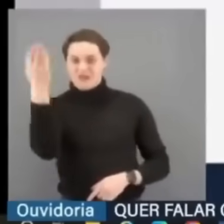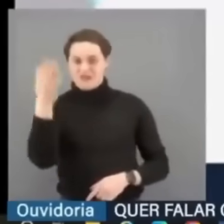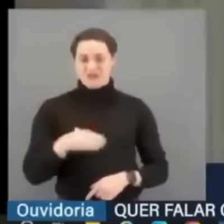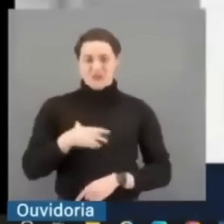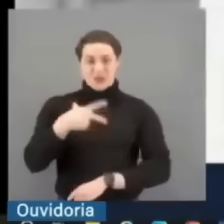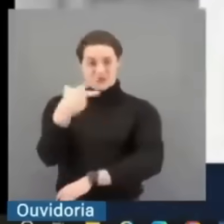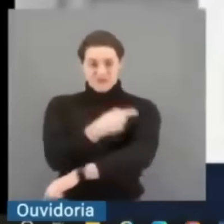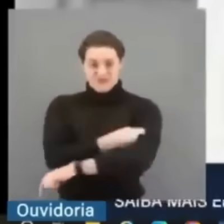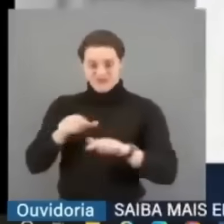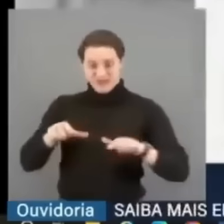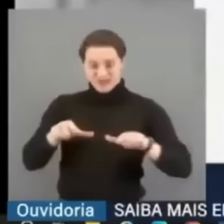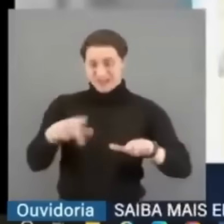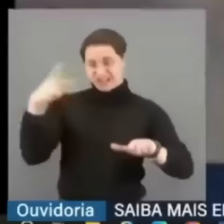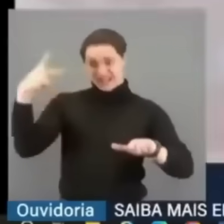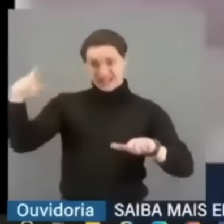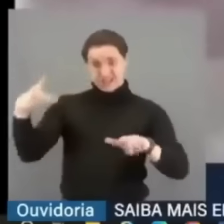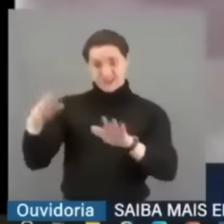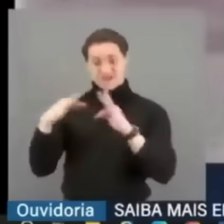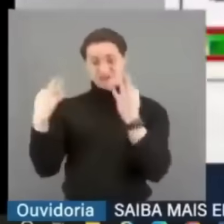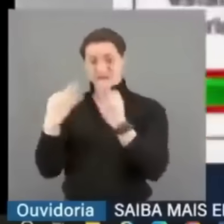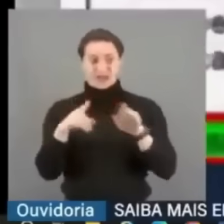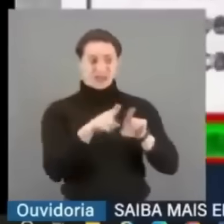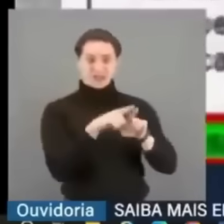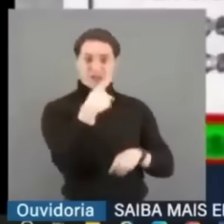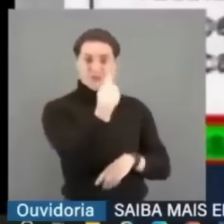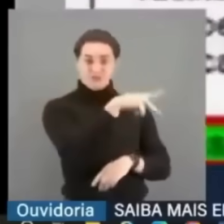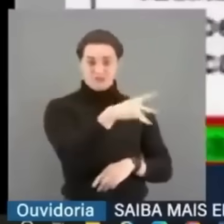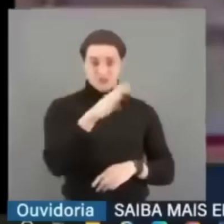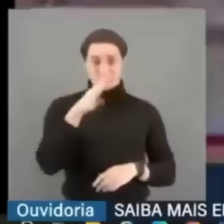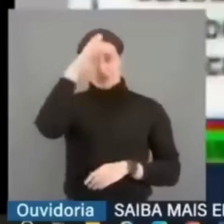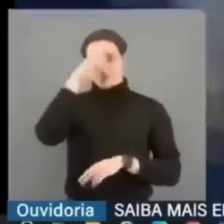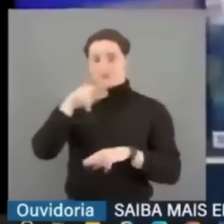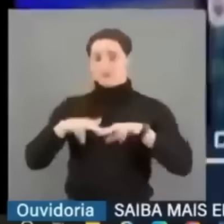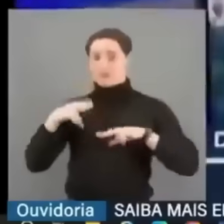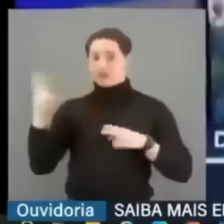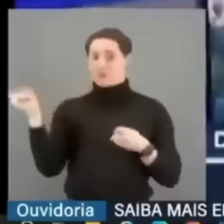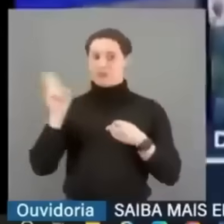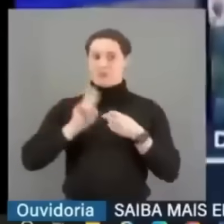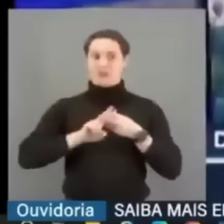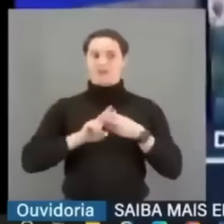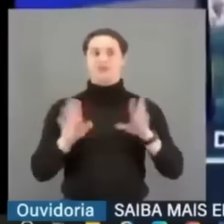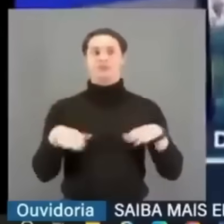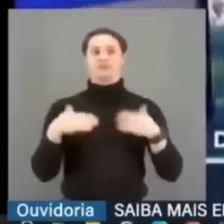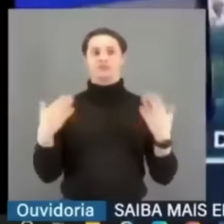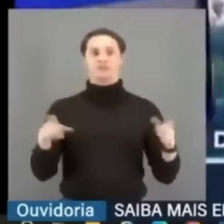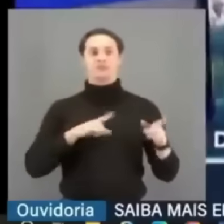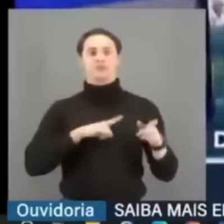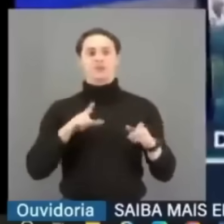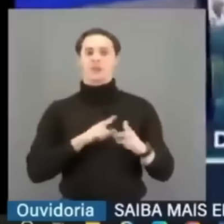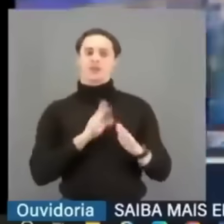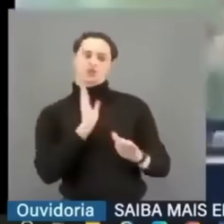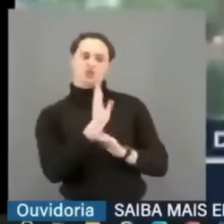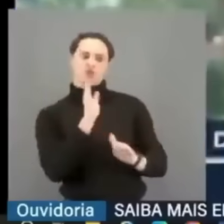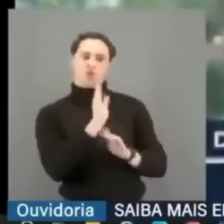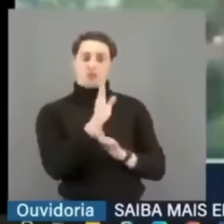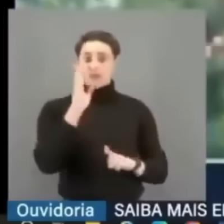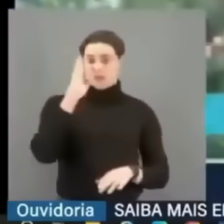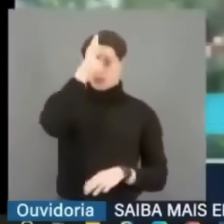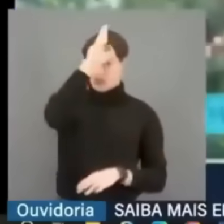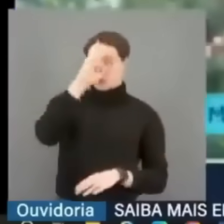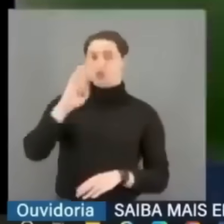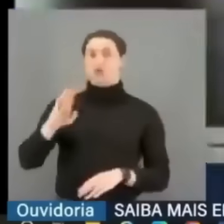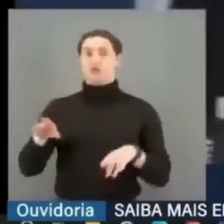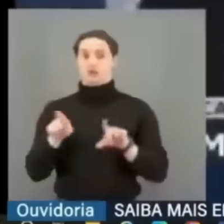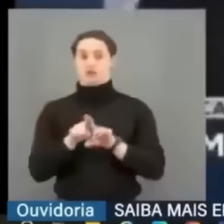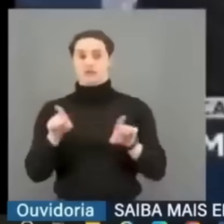da família dele e do próprio Bolsonaro. E por isso está preso. O esquema teria beneficiado então o presidente Jair